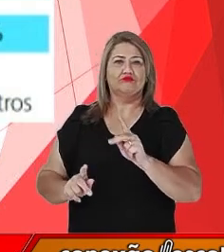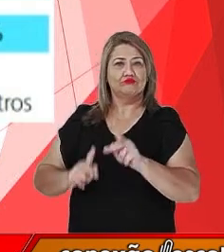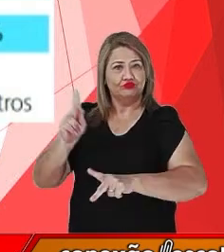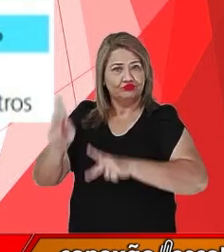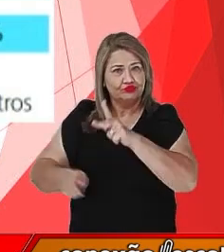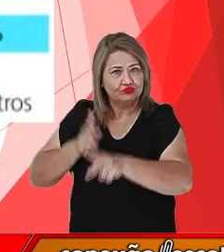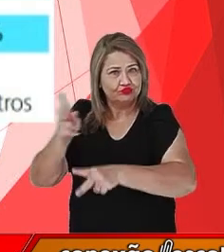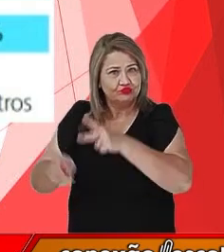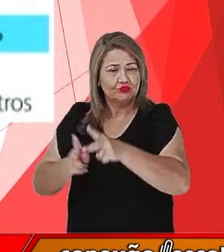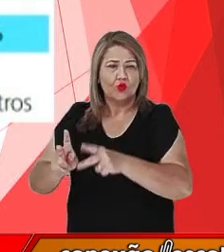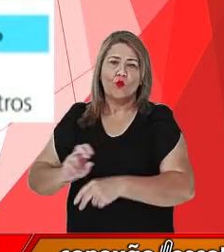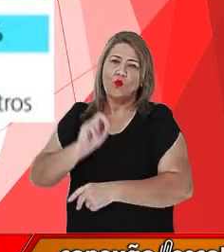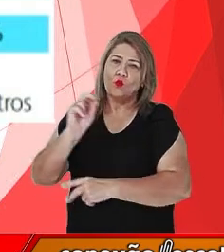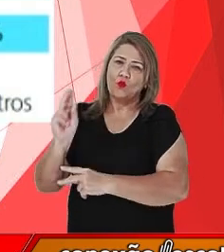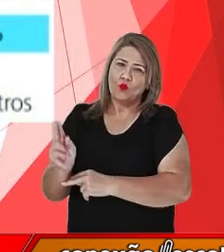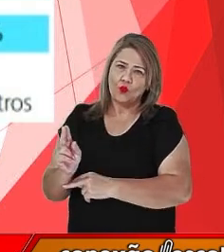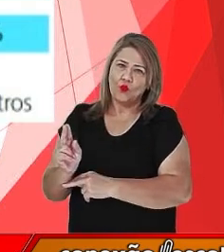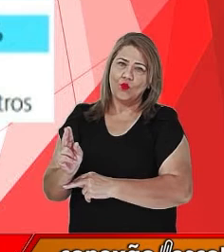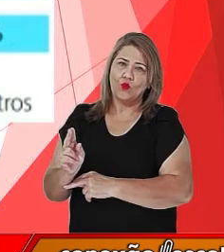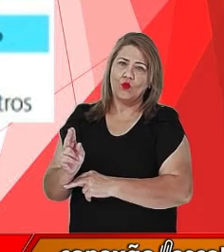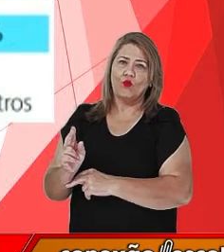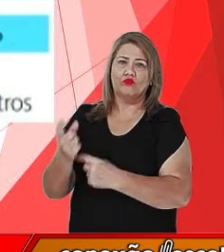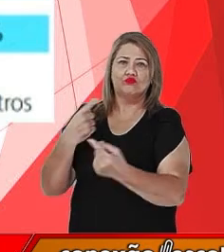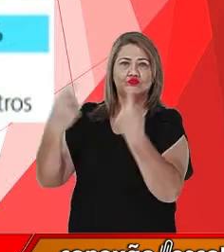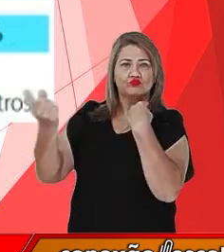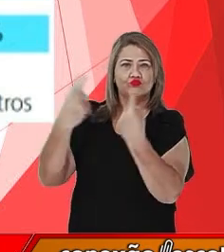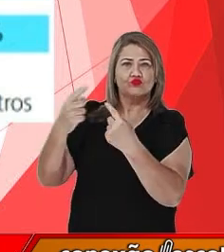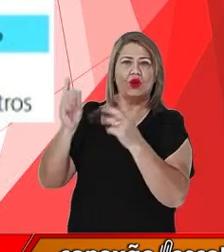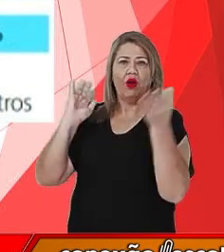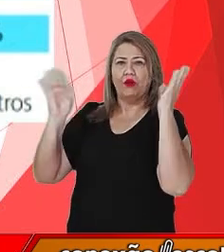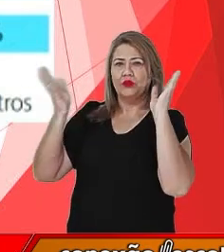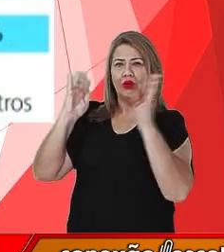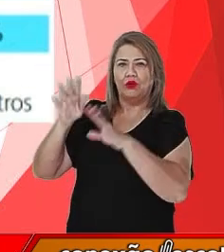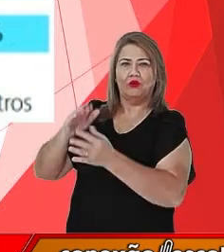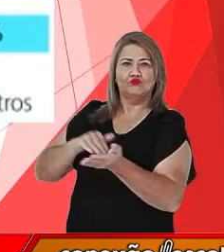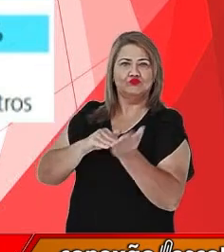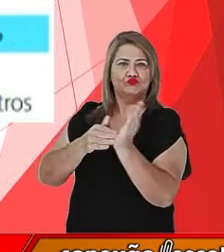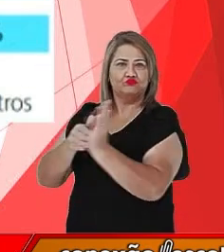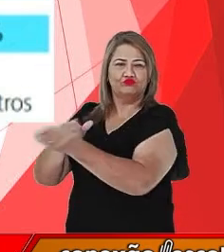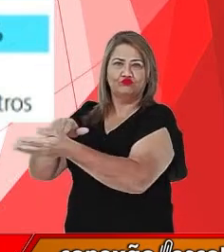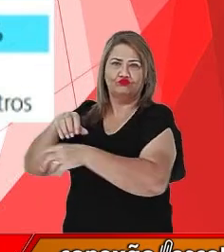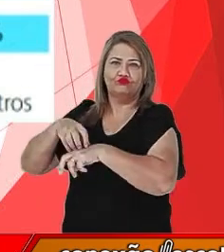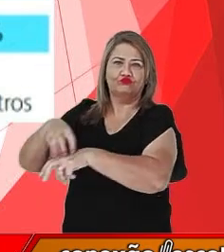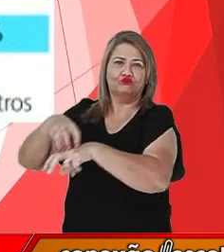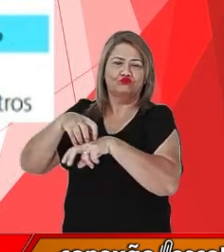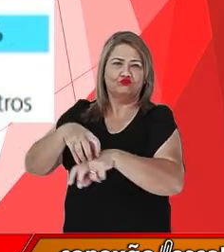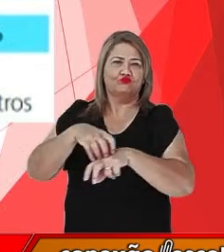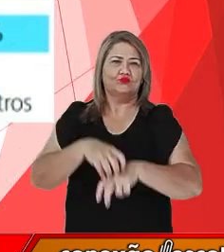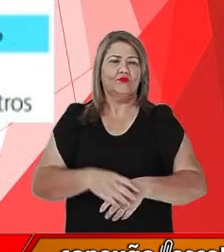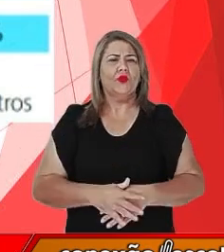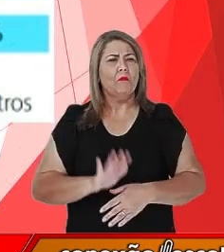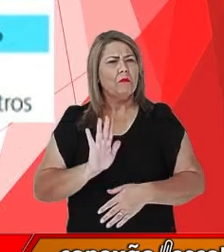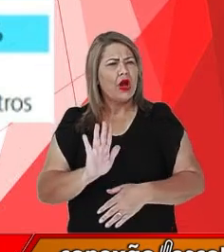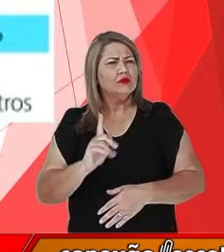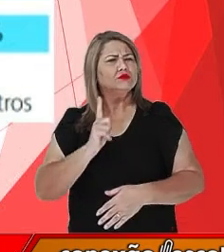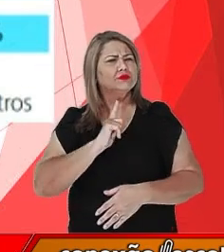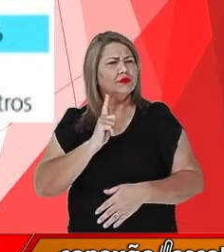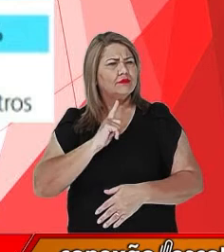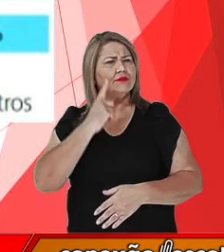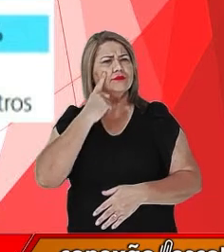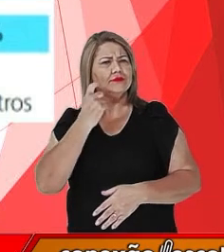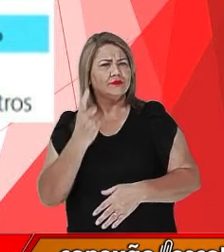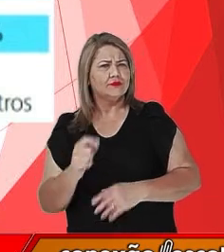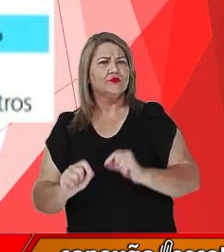por ferrovias ou por rodovias. Mas nós também temos uma participação interessante